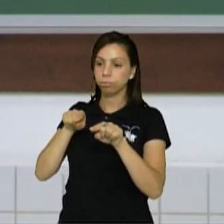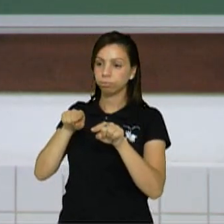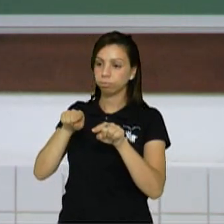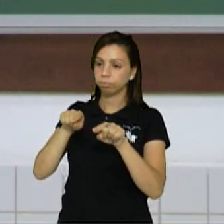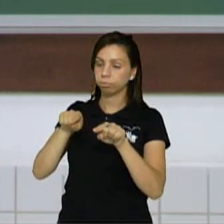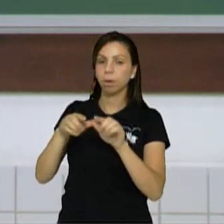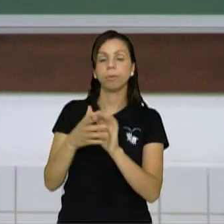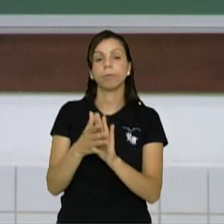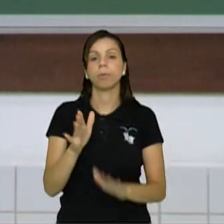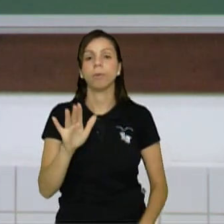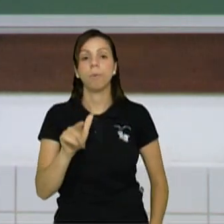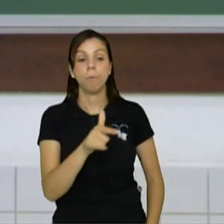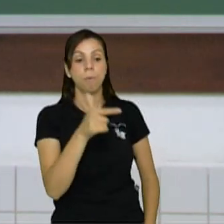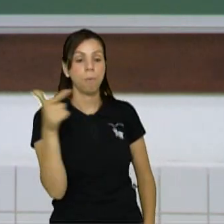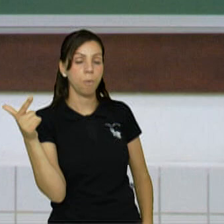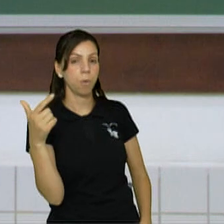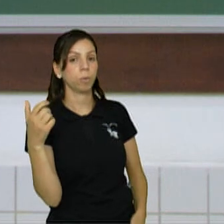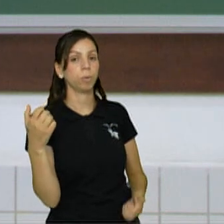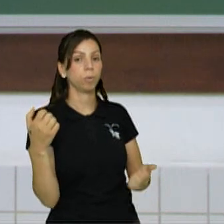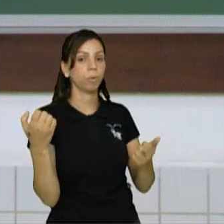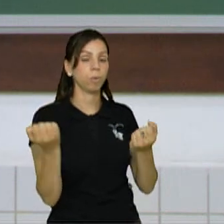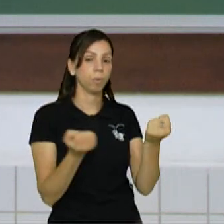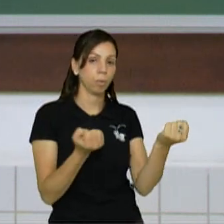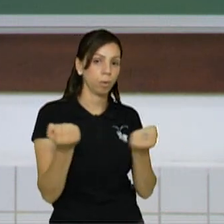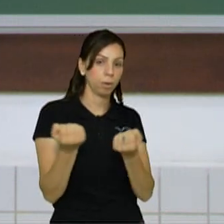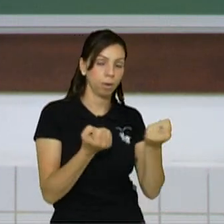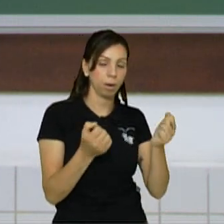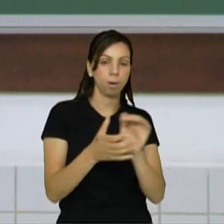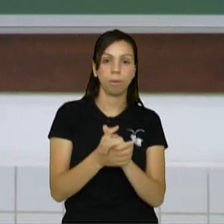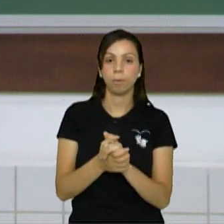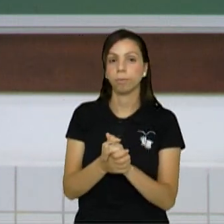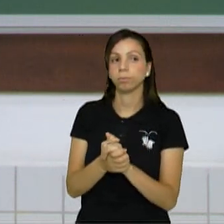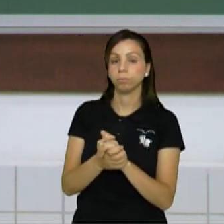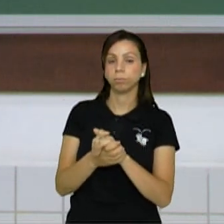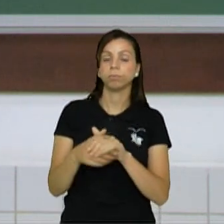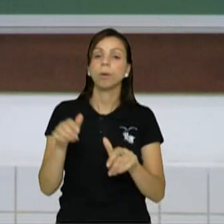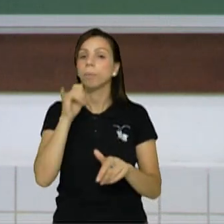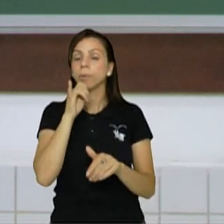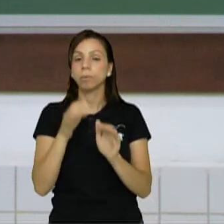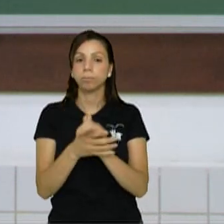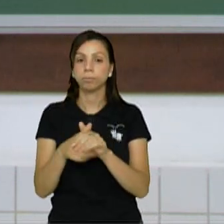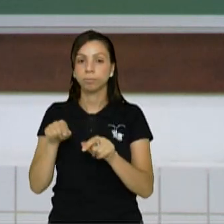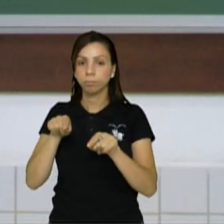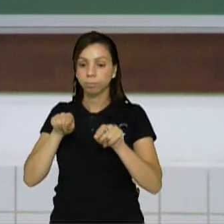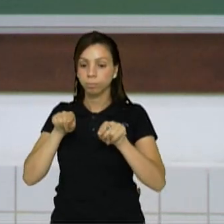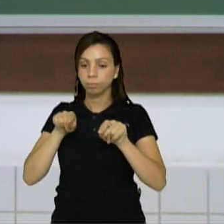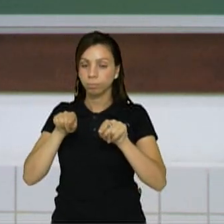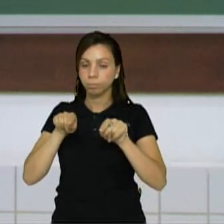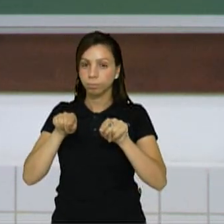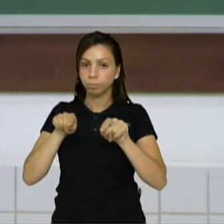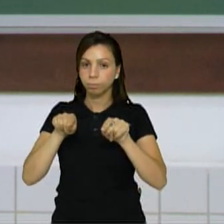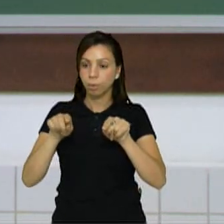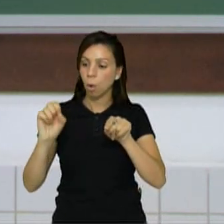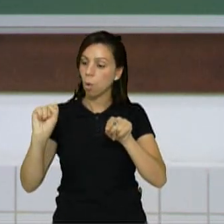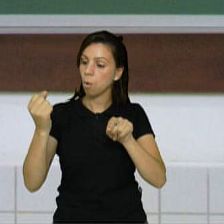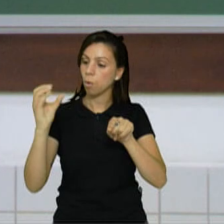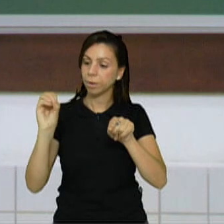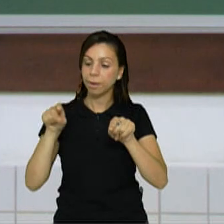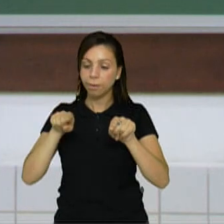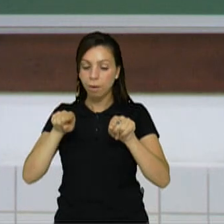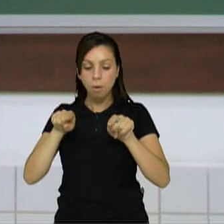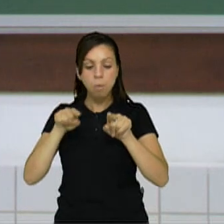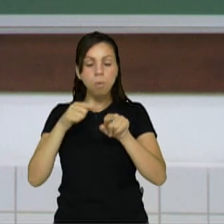o outro carro vai te ultrapassar, se ele estiver ultrapassando a 100, você está a 80 e o carro ultrapassando a